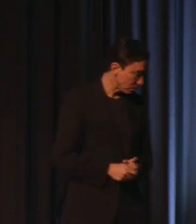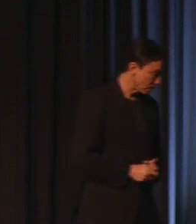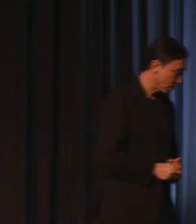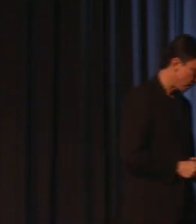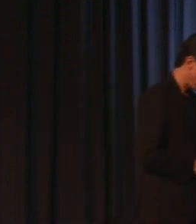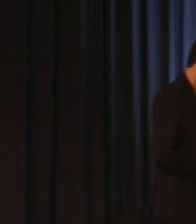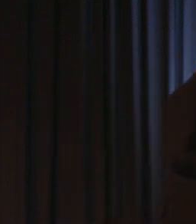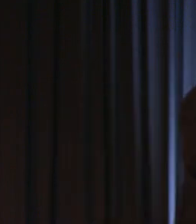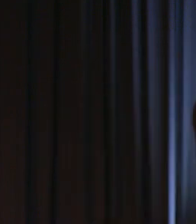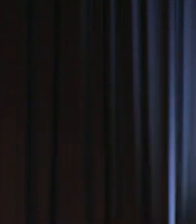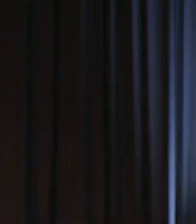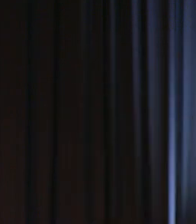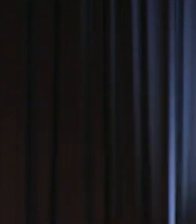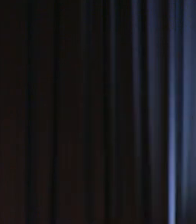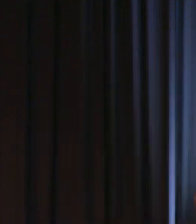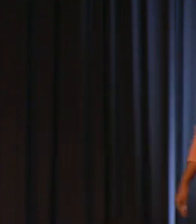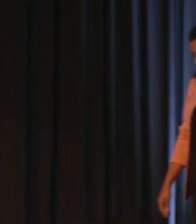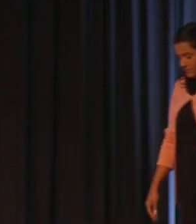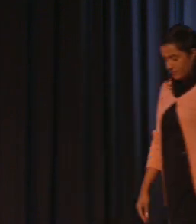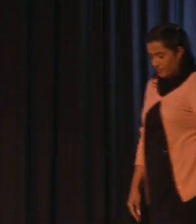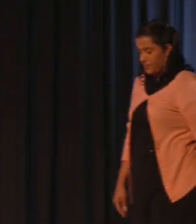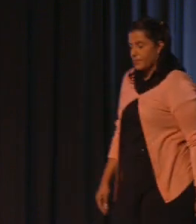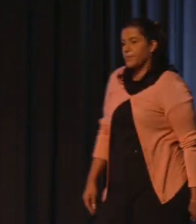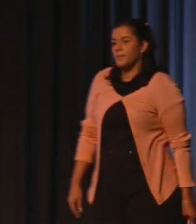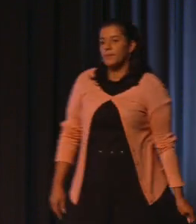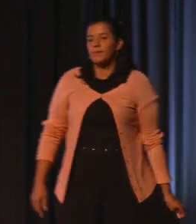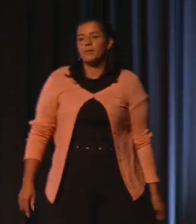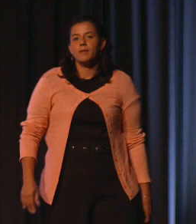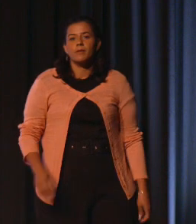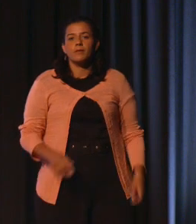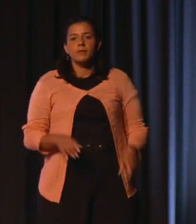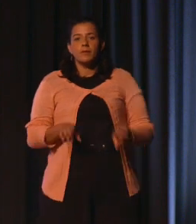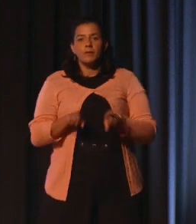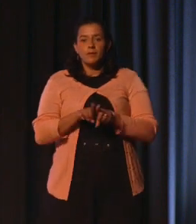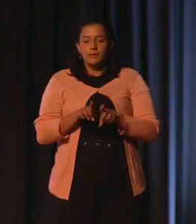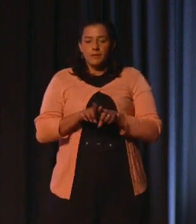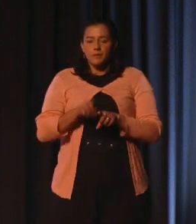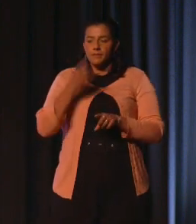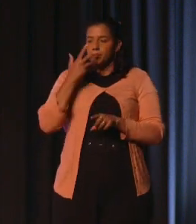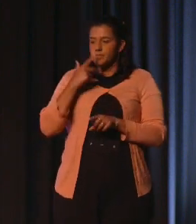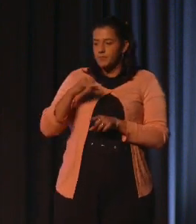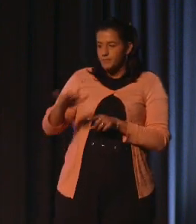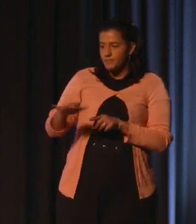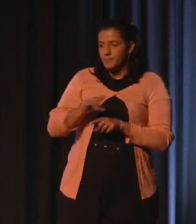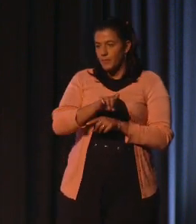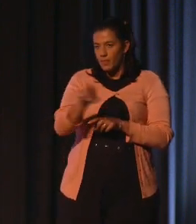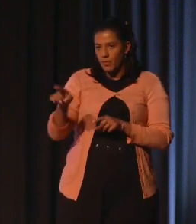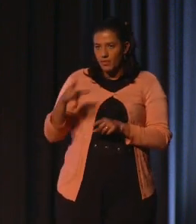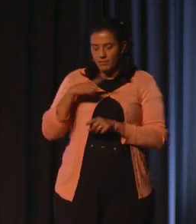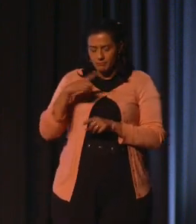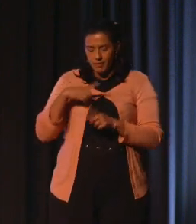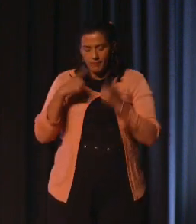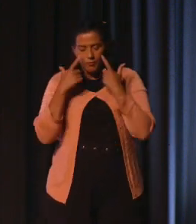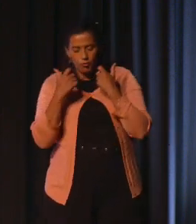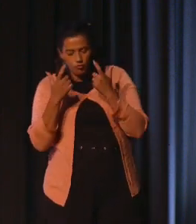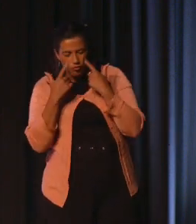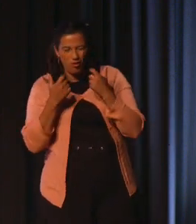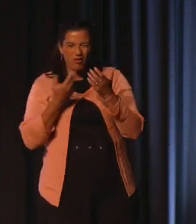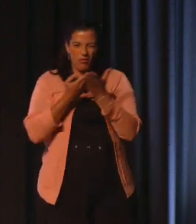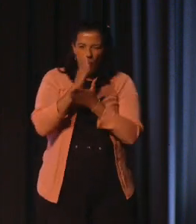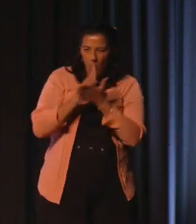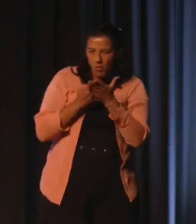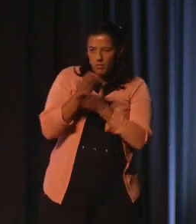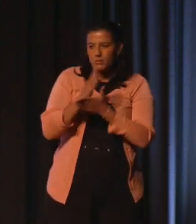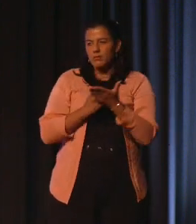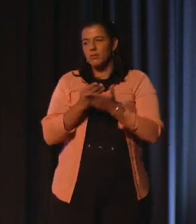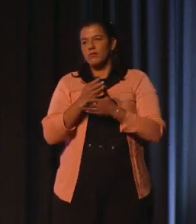as crianças e para as mães ficar sossegado, porque as crianças vão ficar chorando, vão ficar incomodando, vão